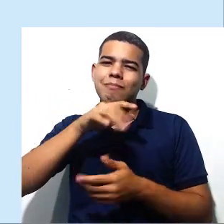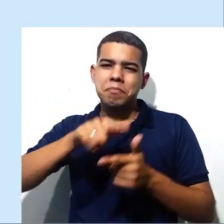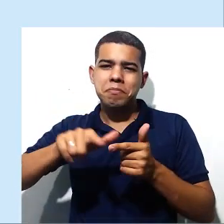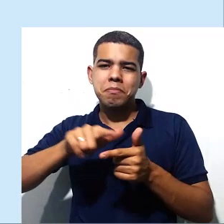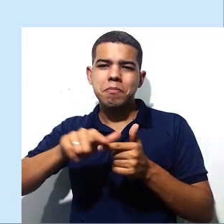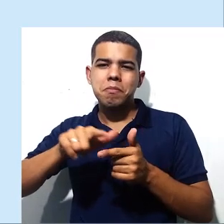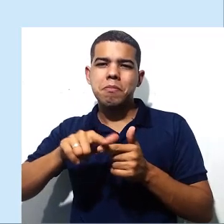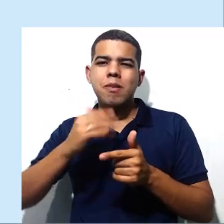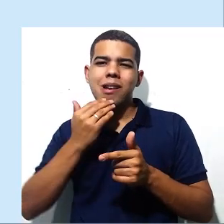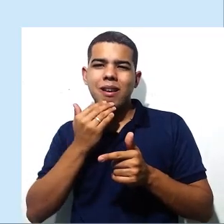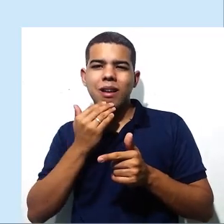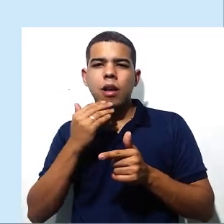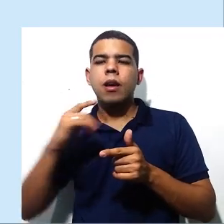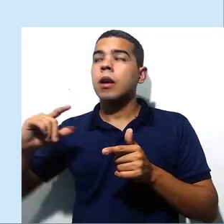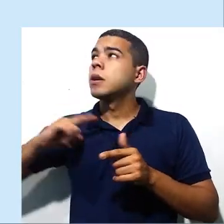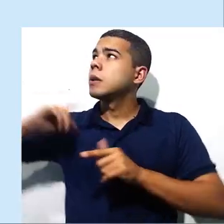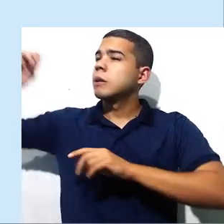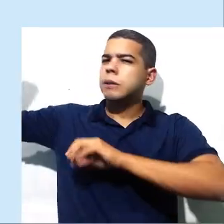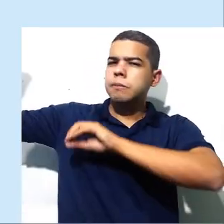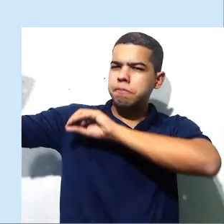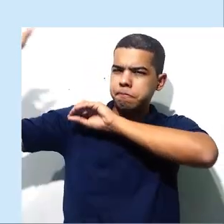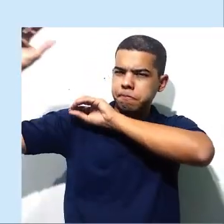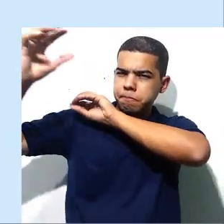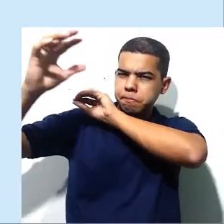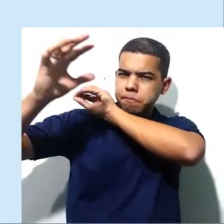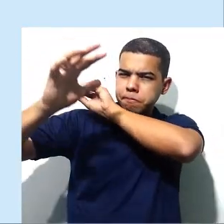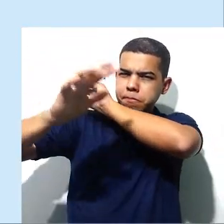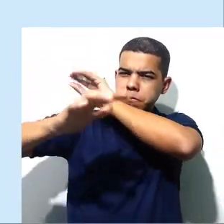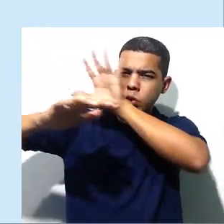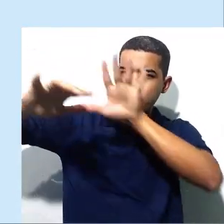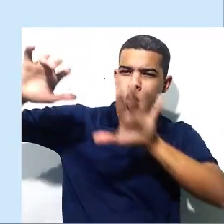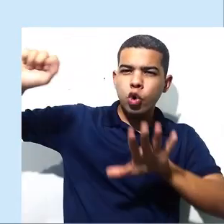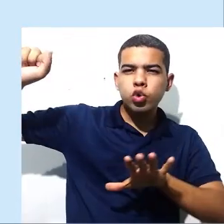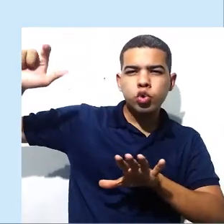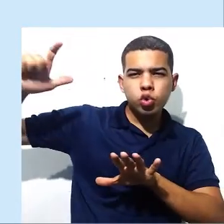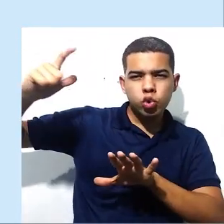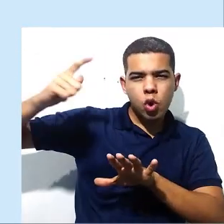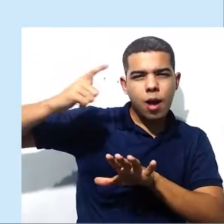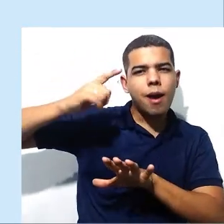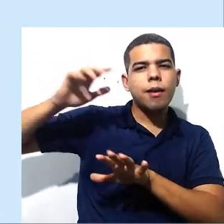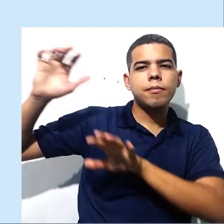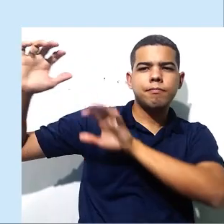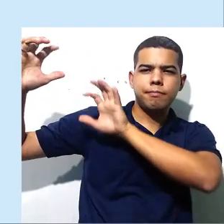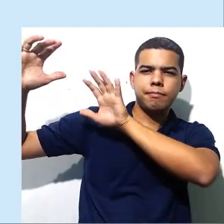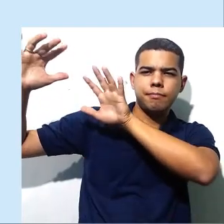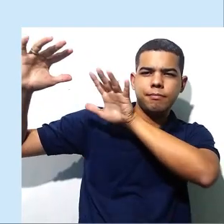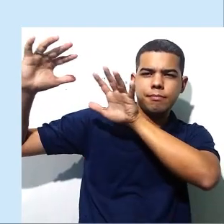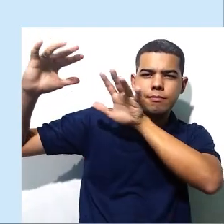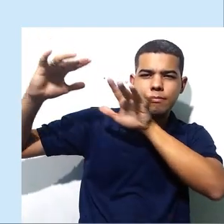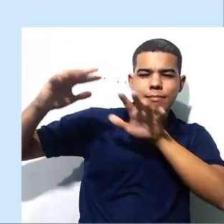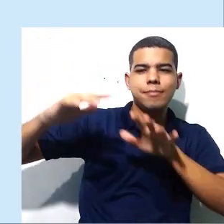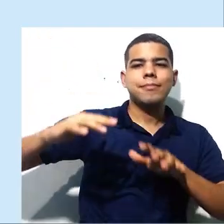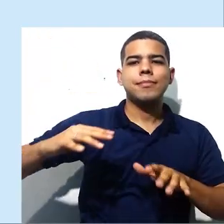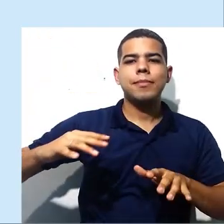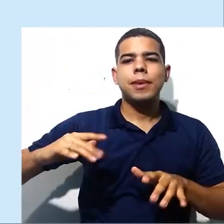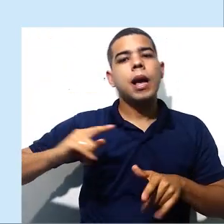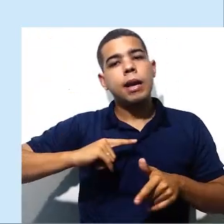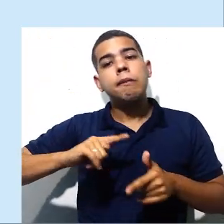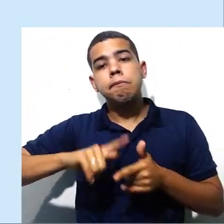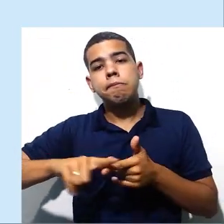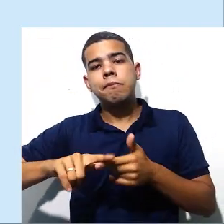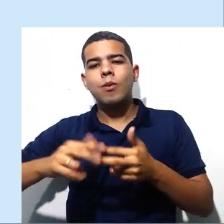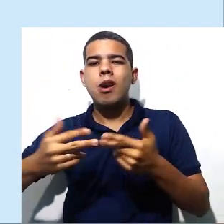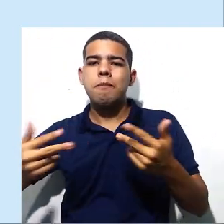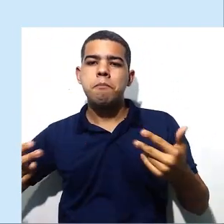maior concentração. E quanto a isso, vai existir consequências. Eu falei para vocês em relação à questão da catarata,